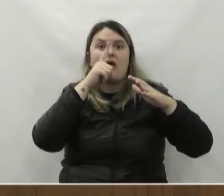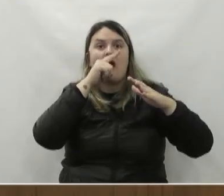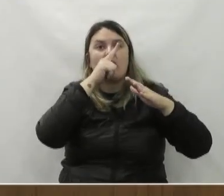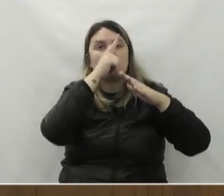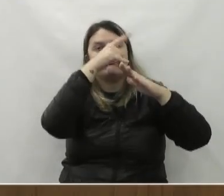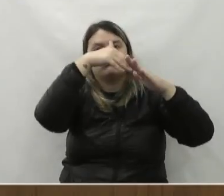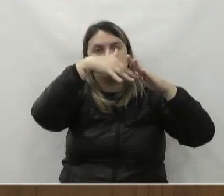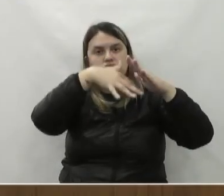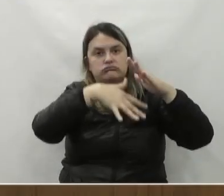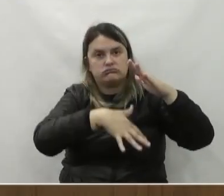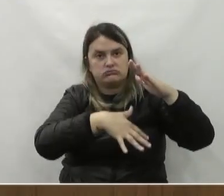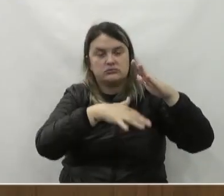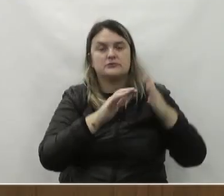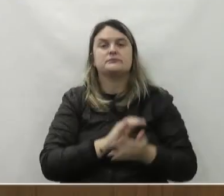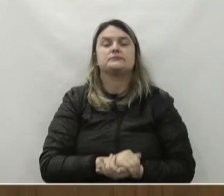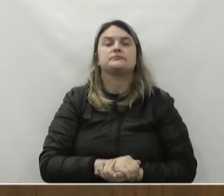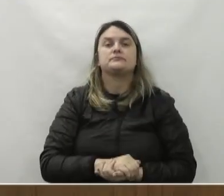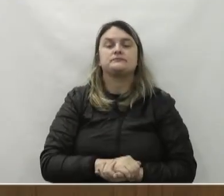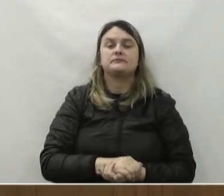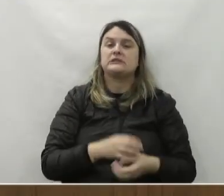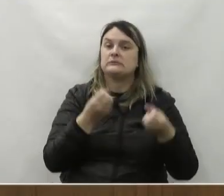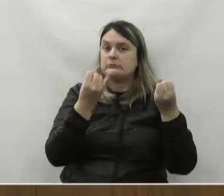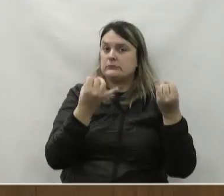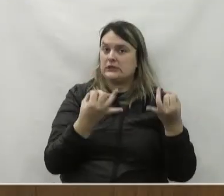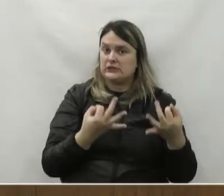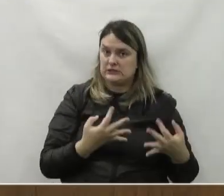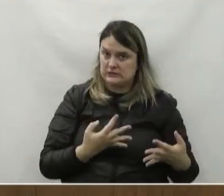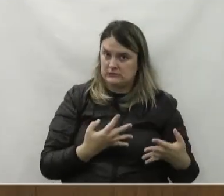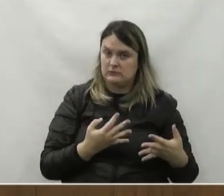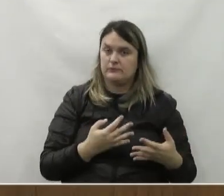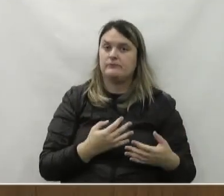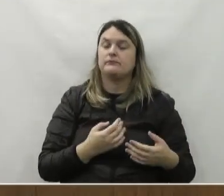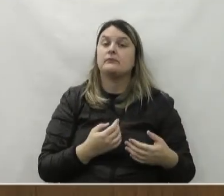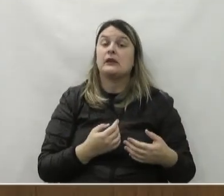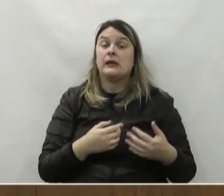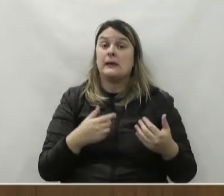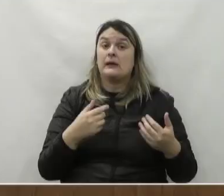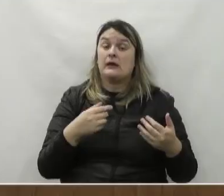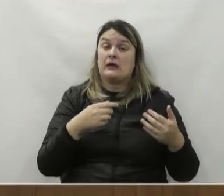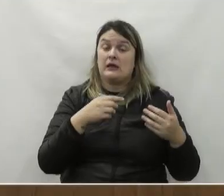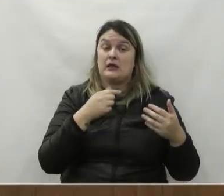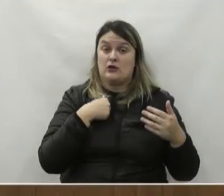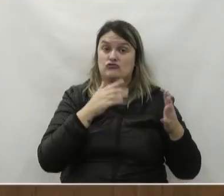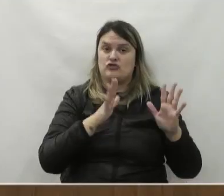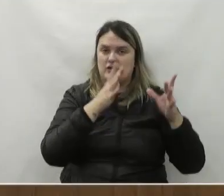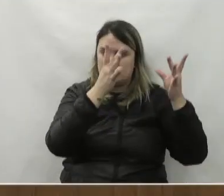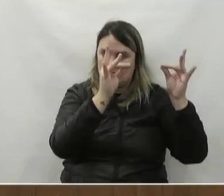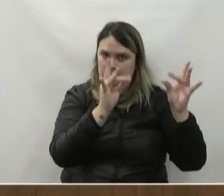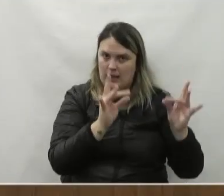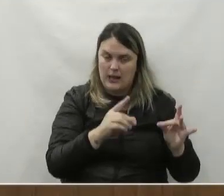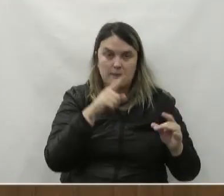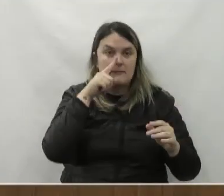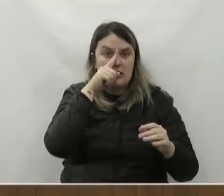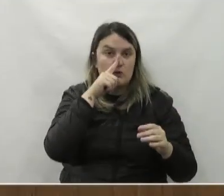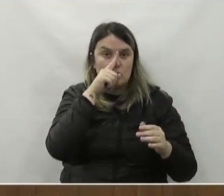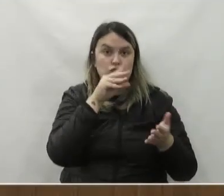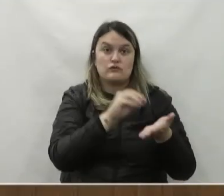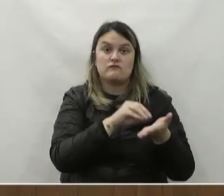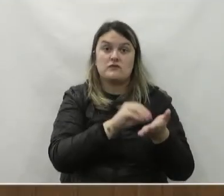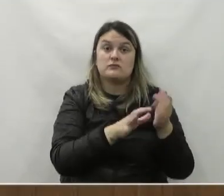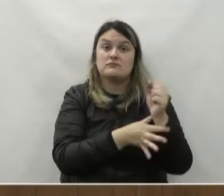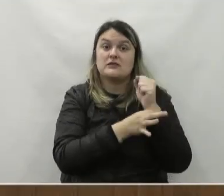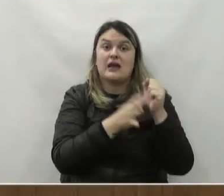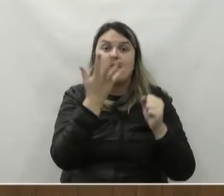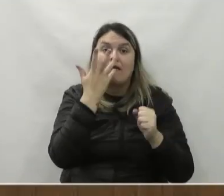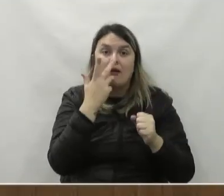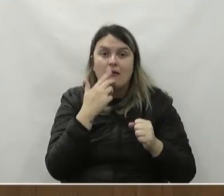prédio durante as chuvas. Justificativa. A situação descrita representa risco à segurança e bem-estar das